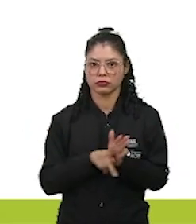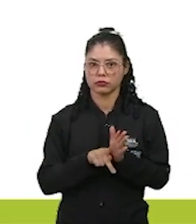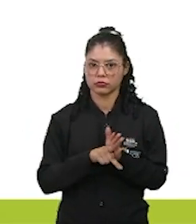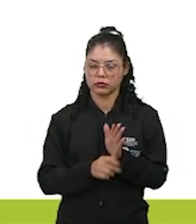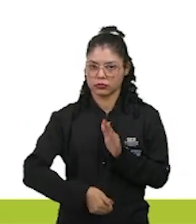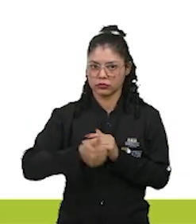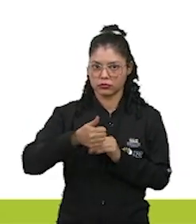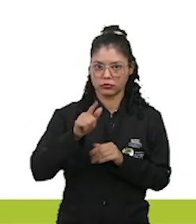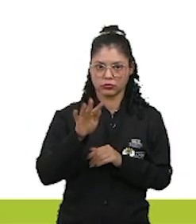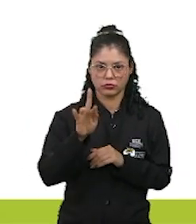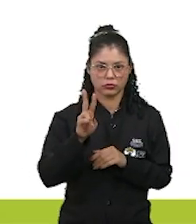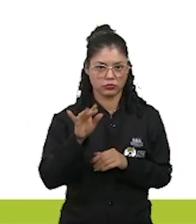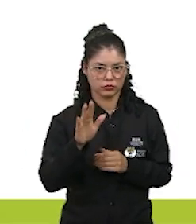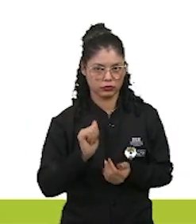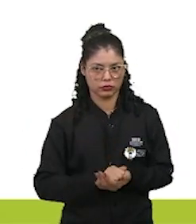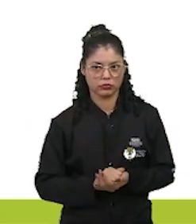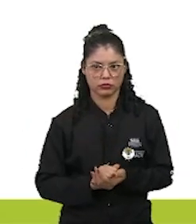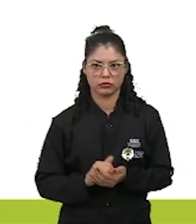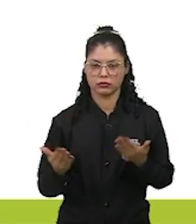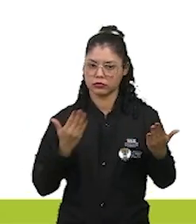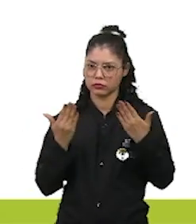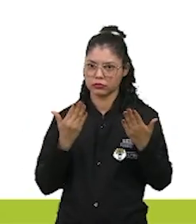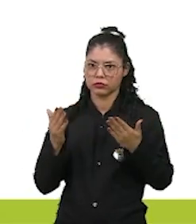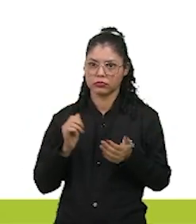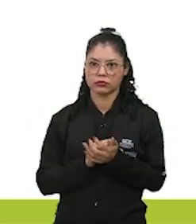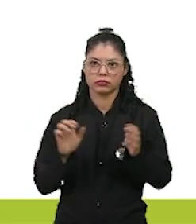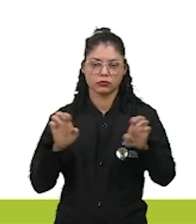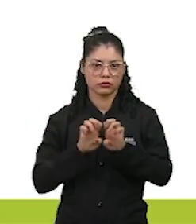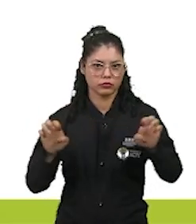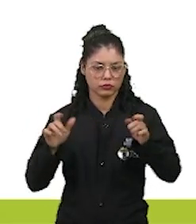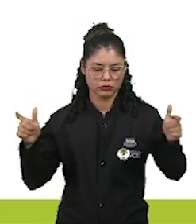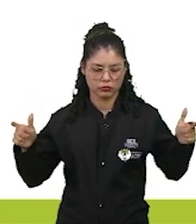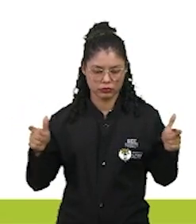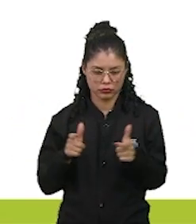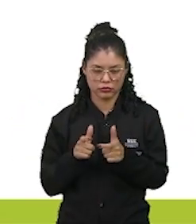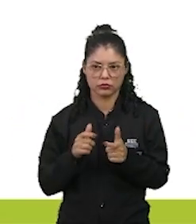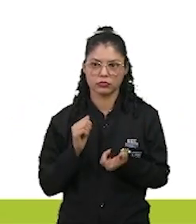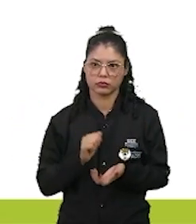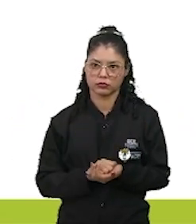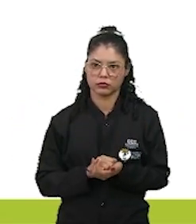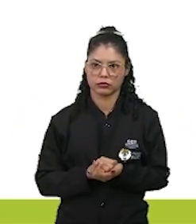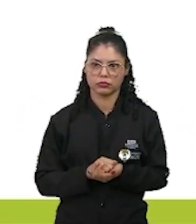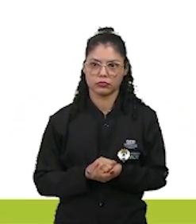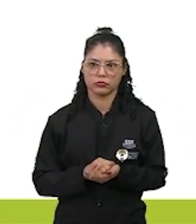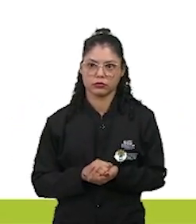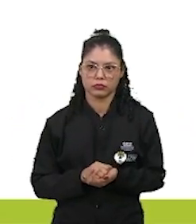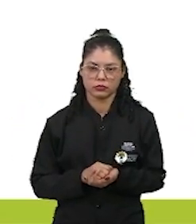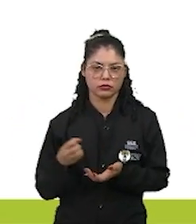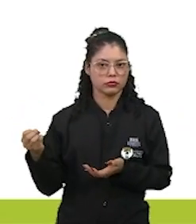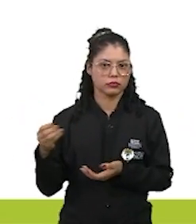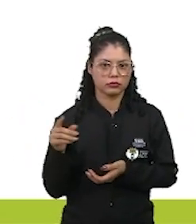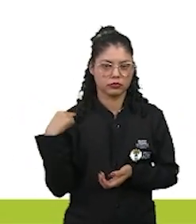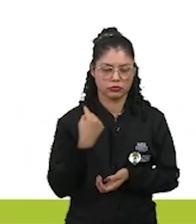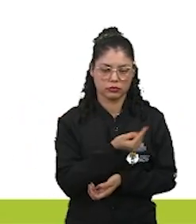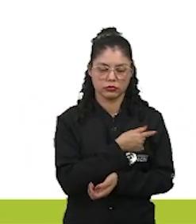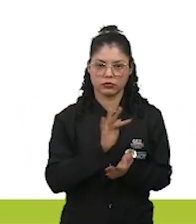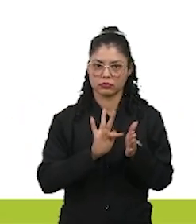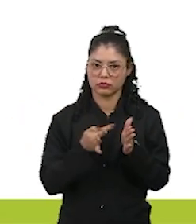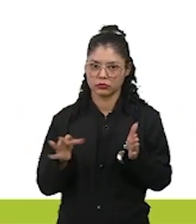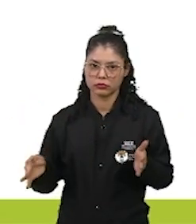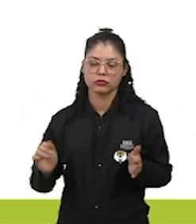Vamos fazer as comparações aqui, ó. Essa aqui é a equação reduzida. Essa aqui, ó, é a nossa